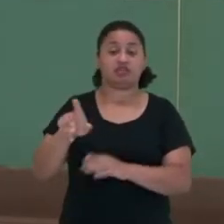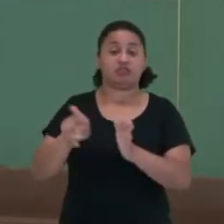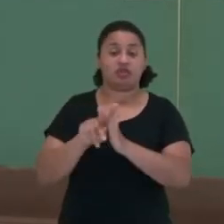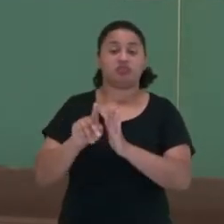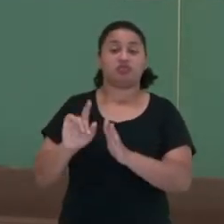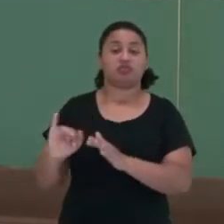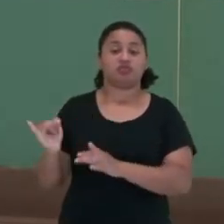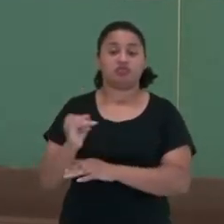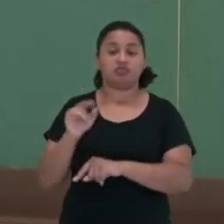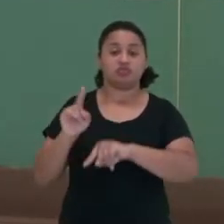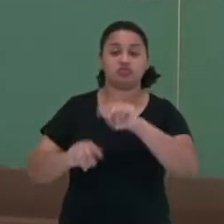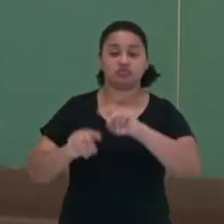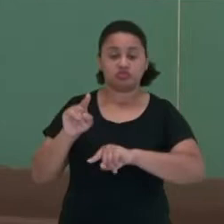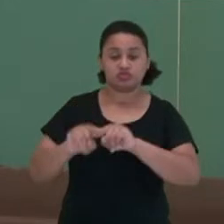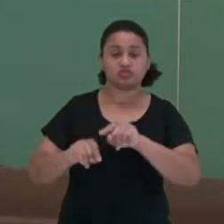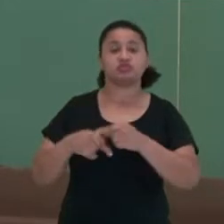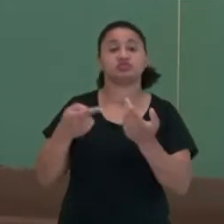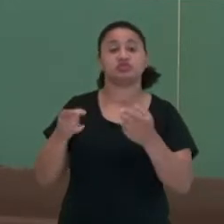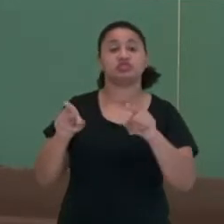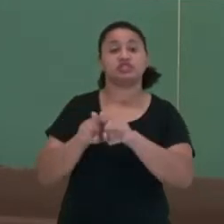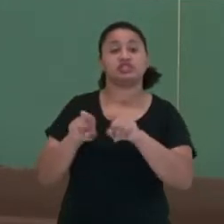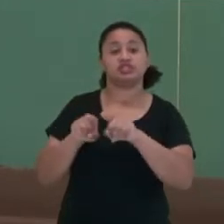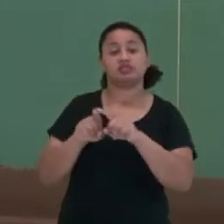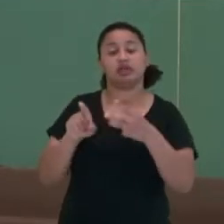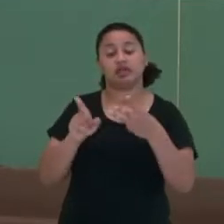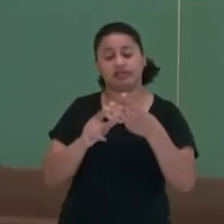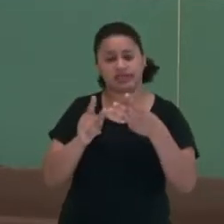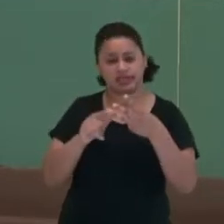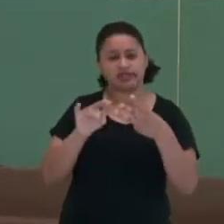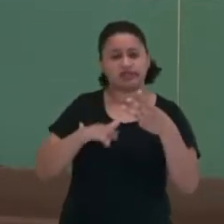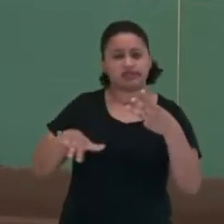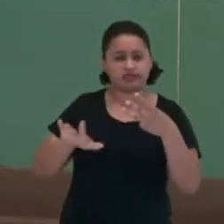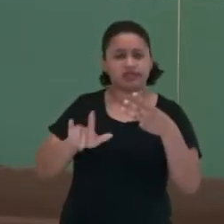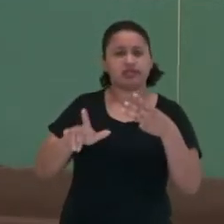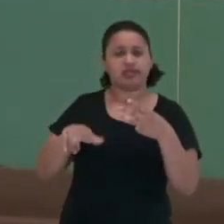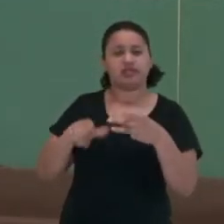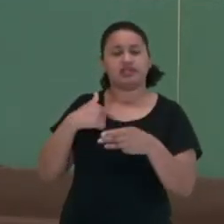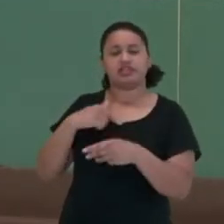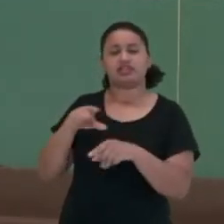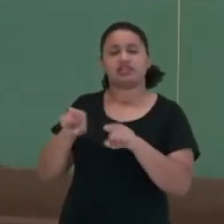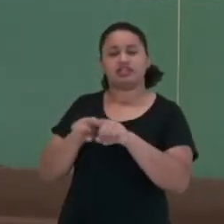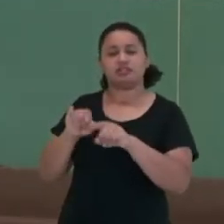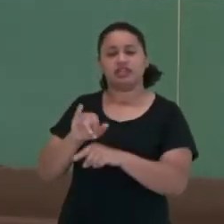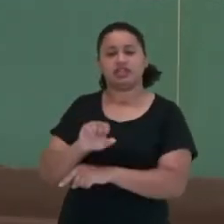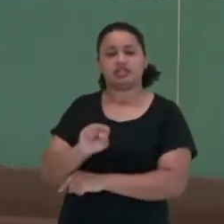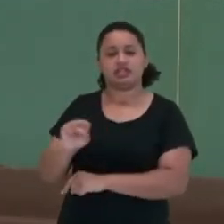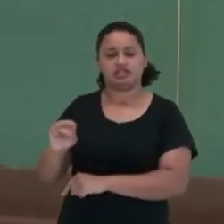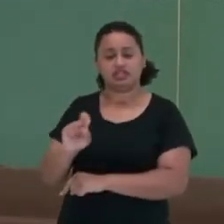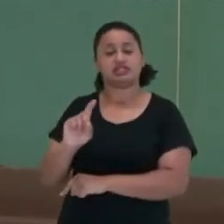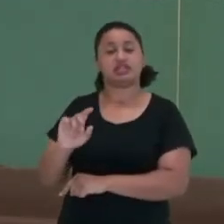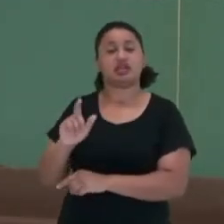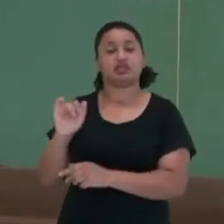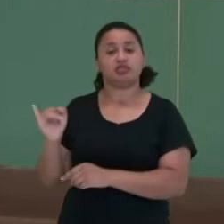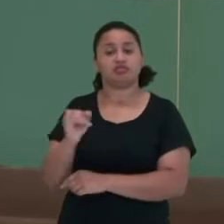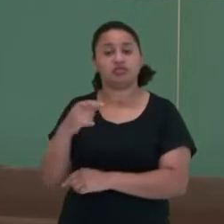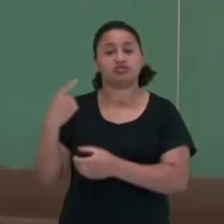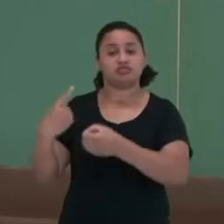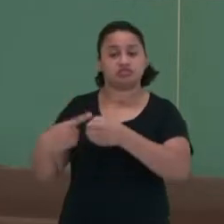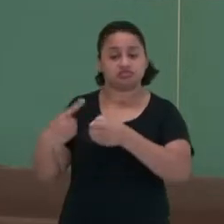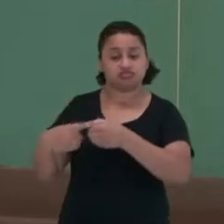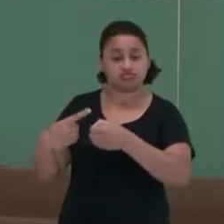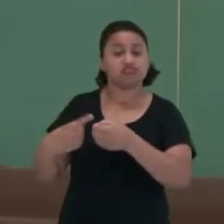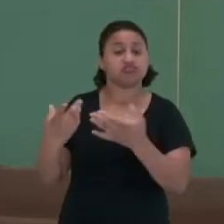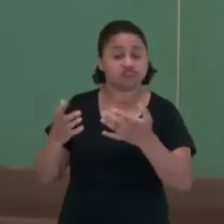e ISS, se ele for, no caso, imposto municipal, que é sobre serviços. Nesse caso, ele